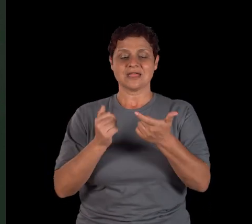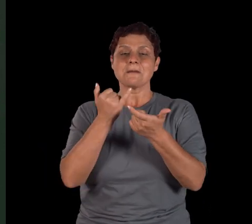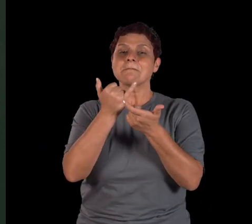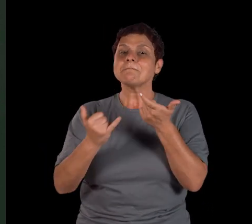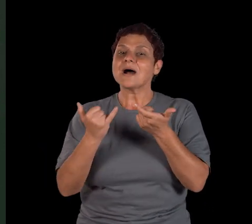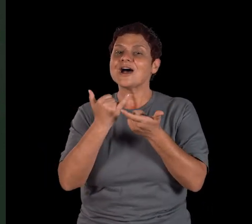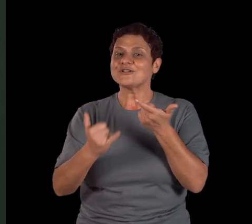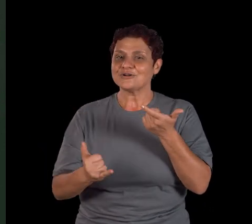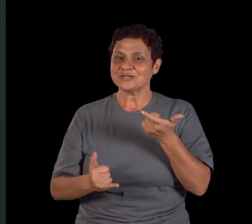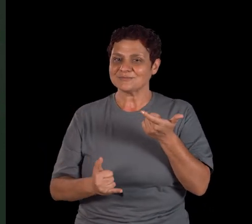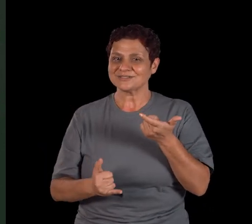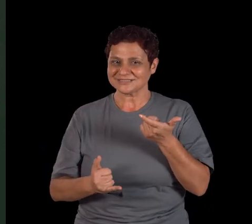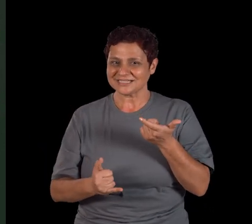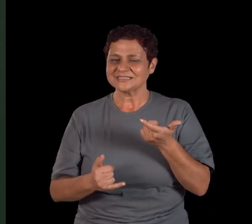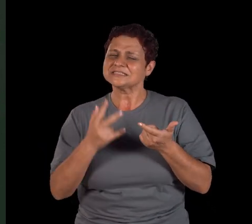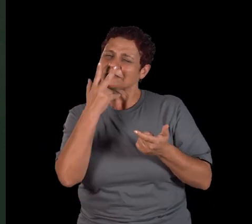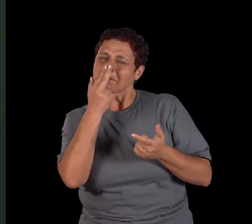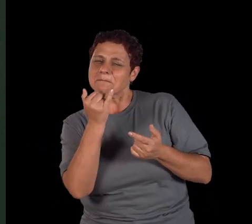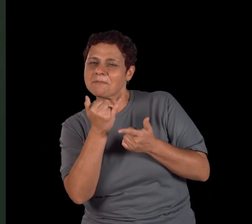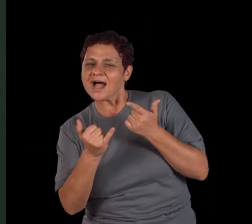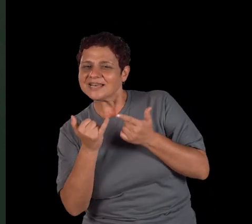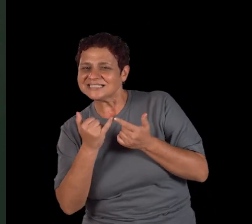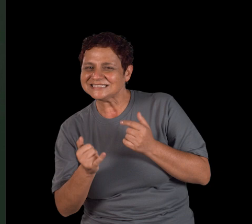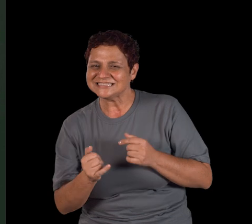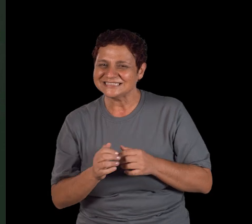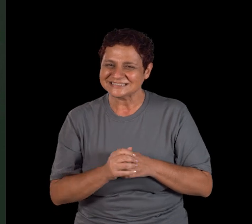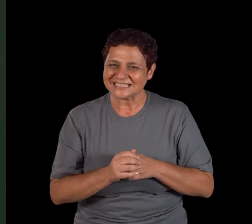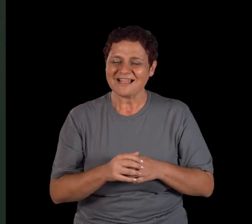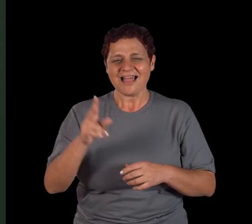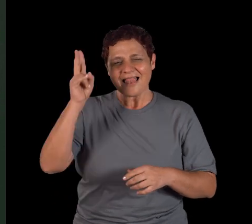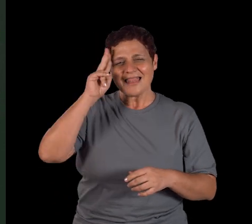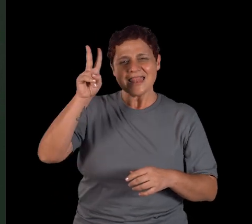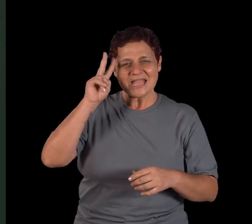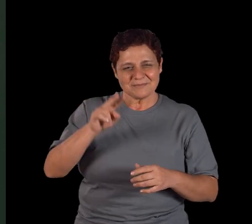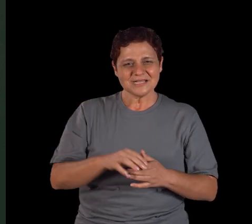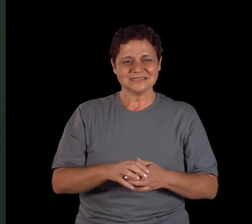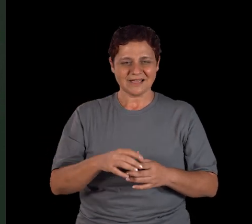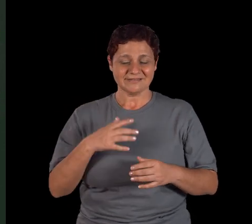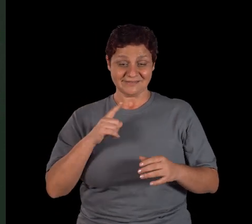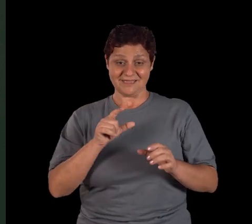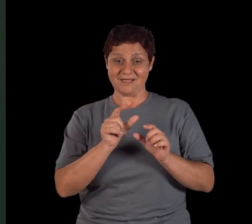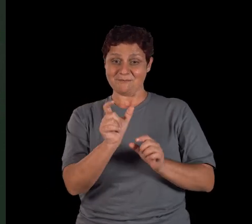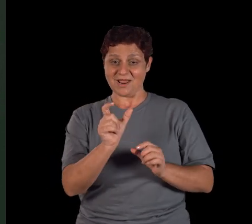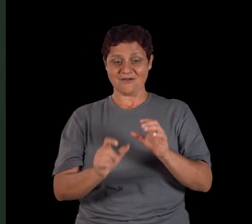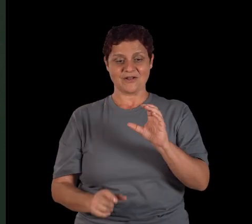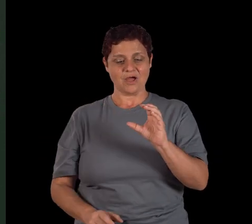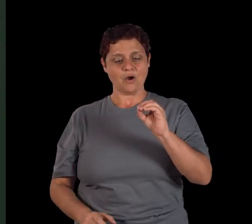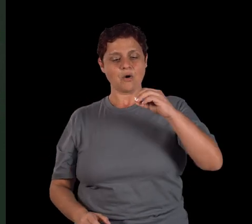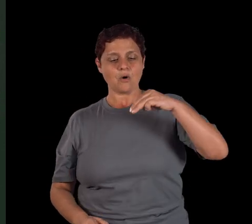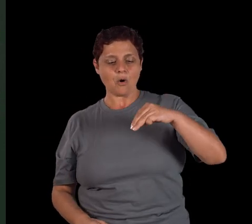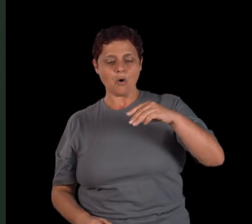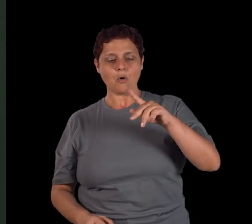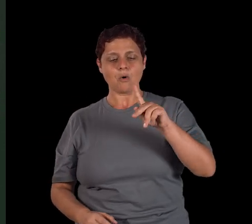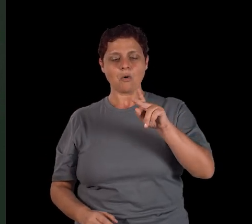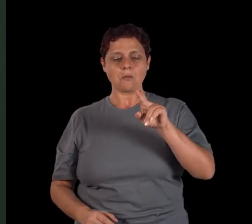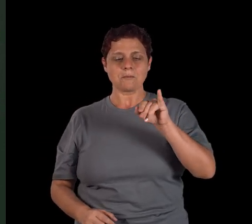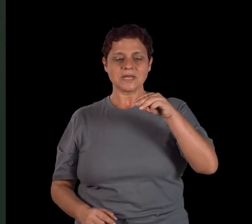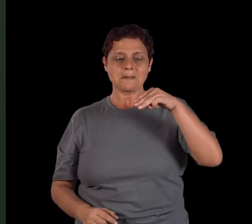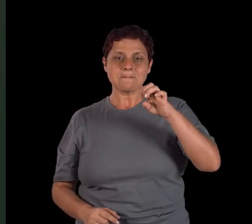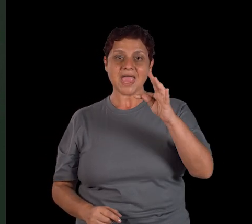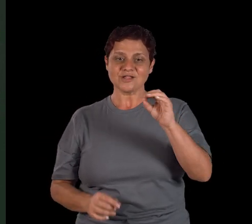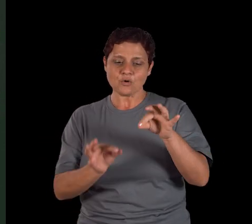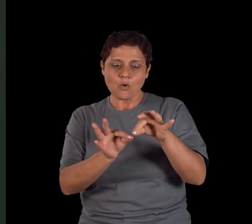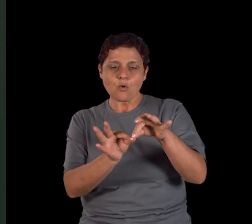parônimas, são palavras o quê? Parecidas, né? Lembra lá de comprimento e cumprimento,